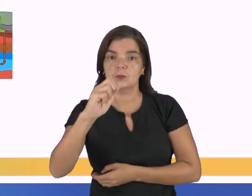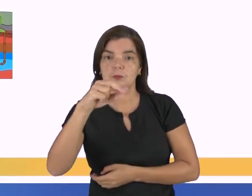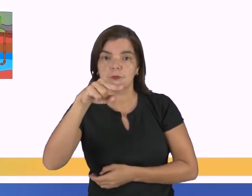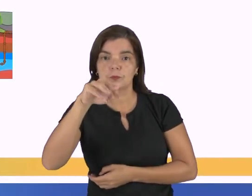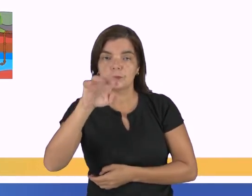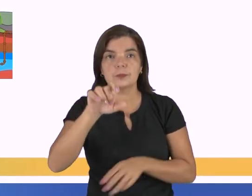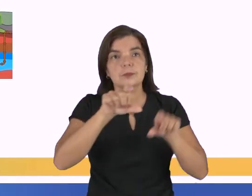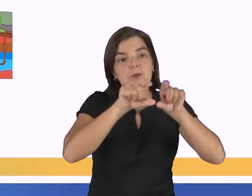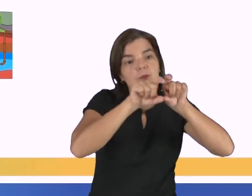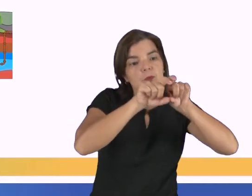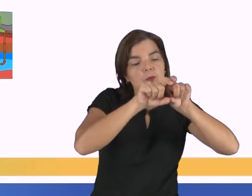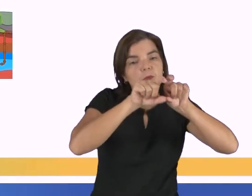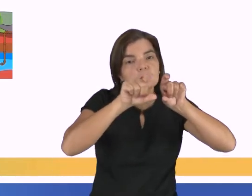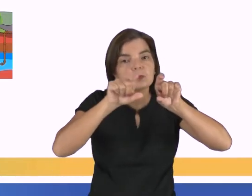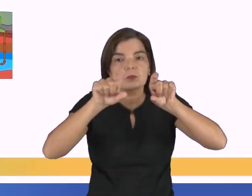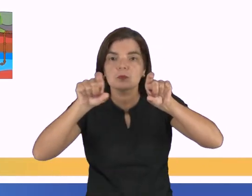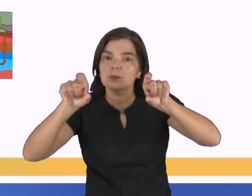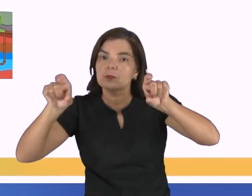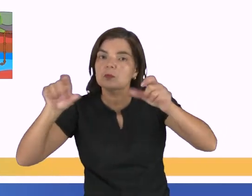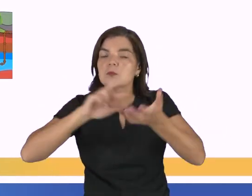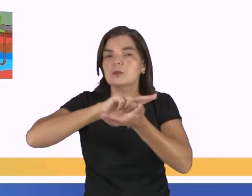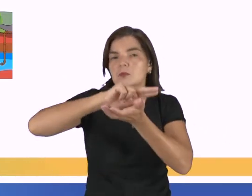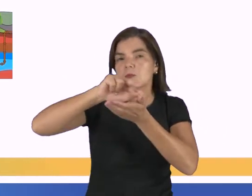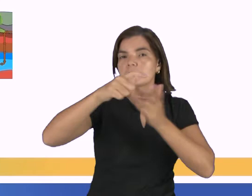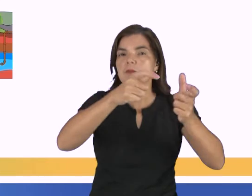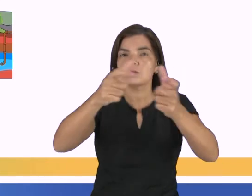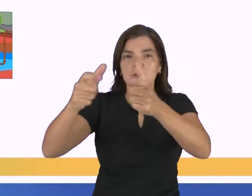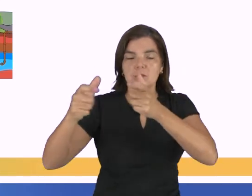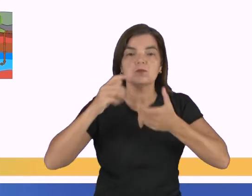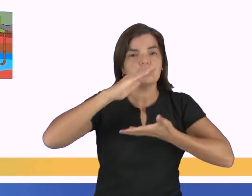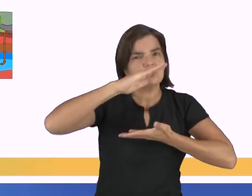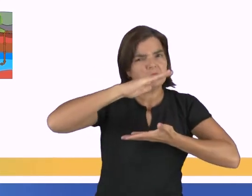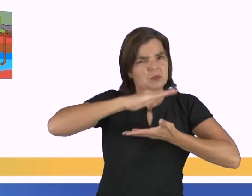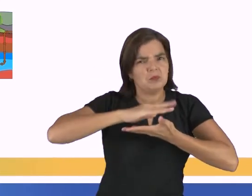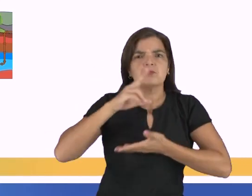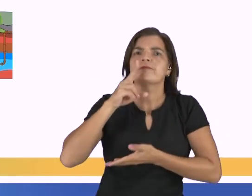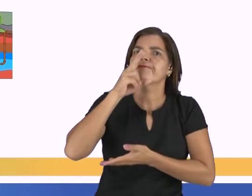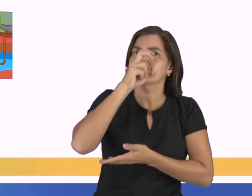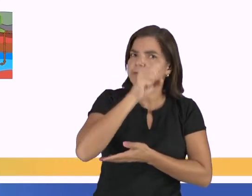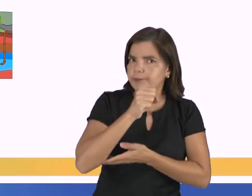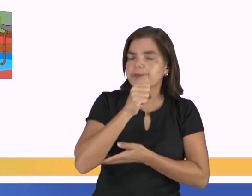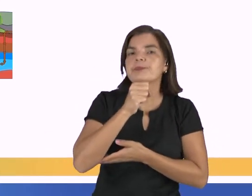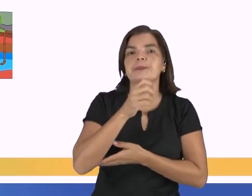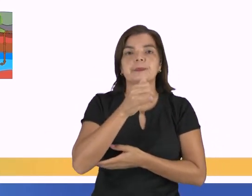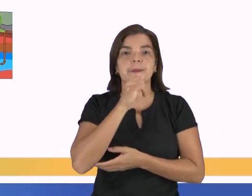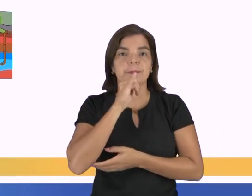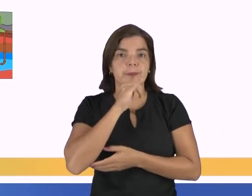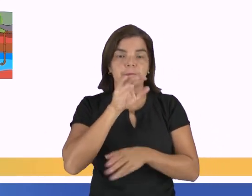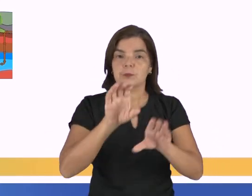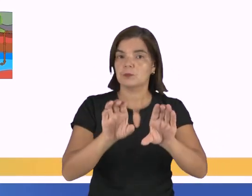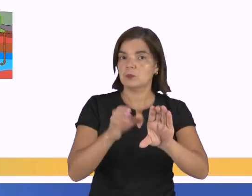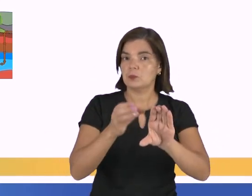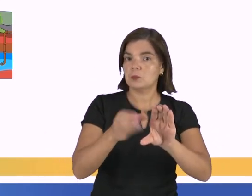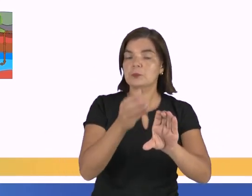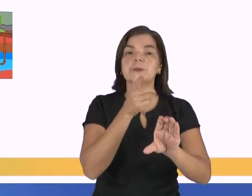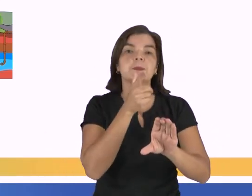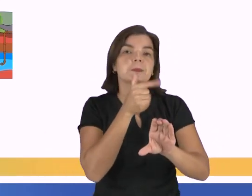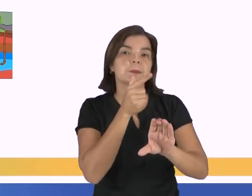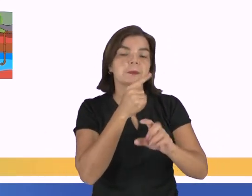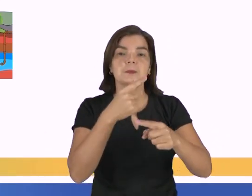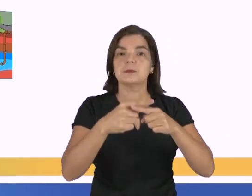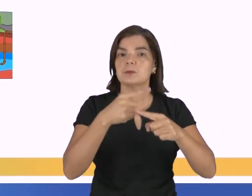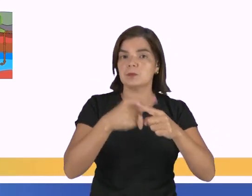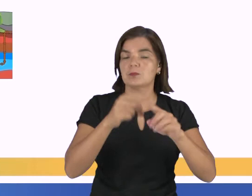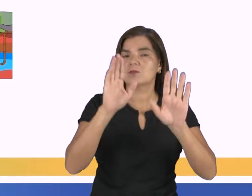ali vão direcionar para vários locais. A pressão é muito grande, ou seja, na pia deve sair água e não sai